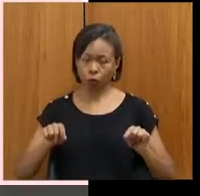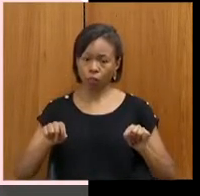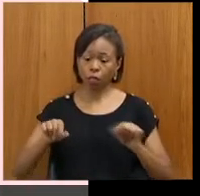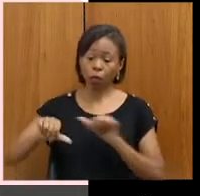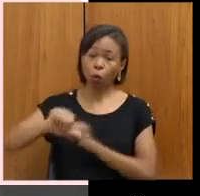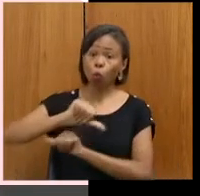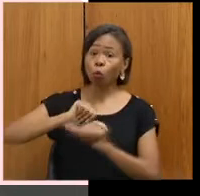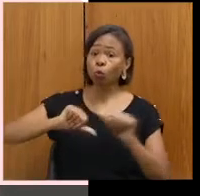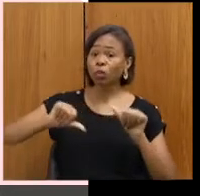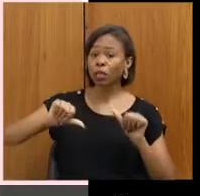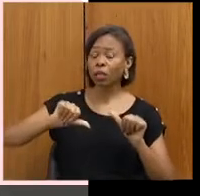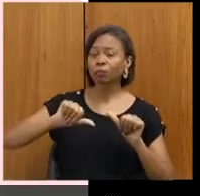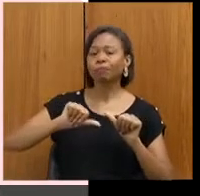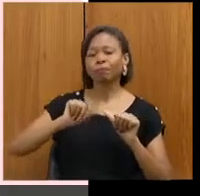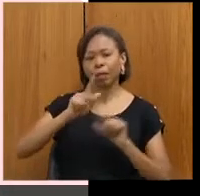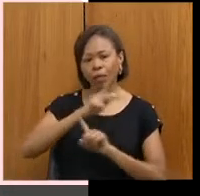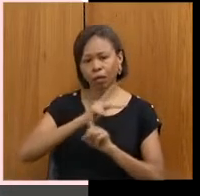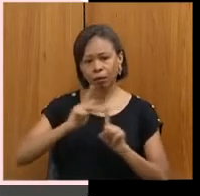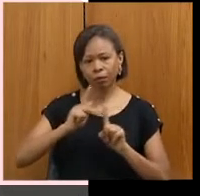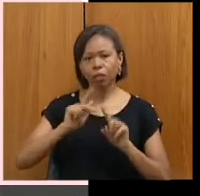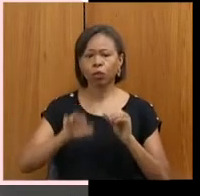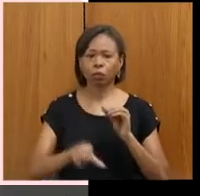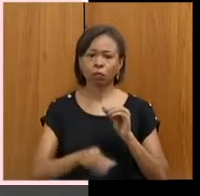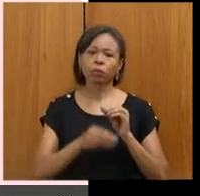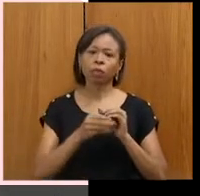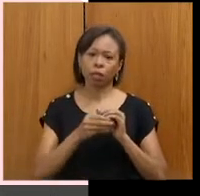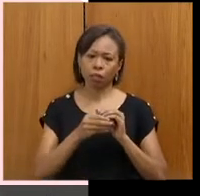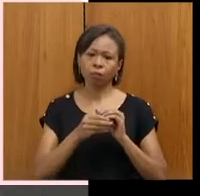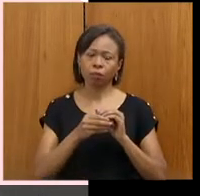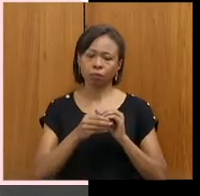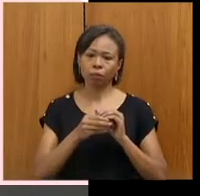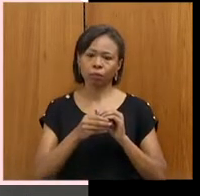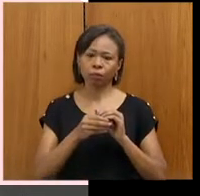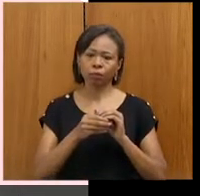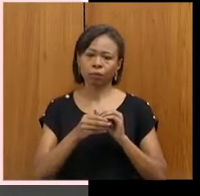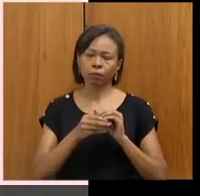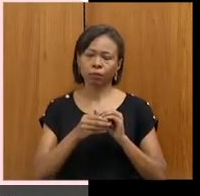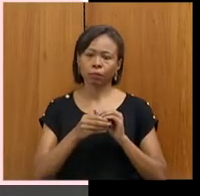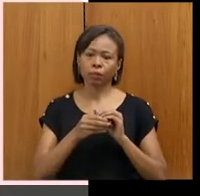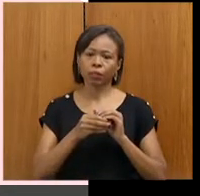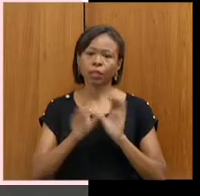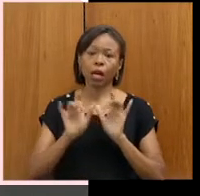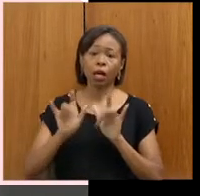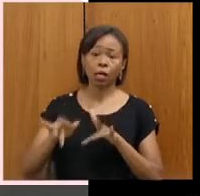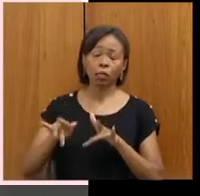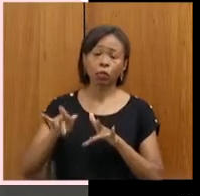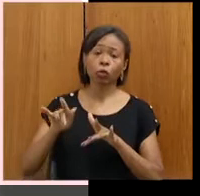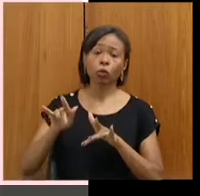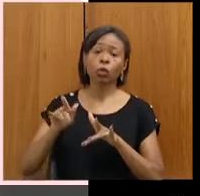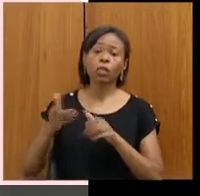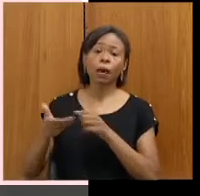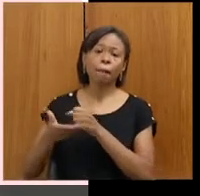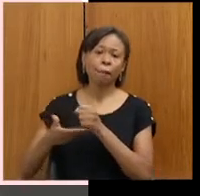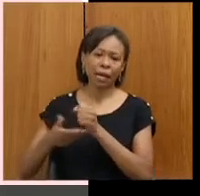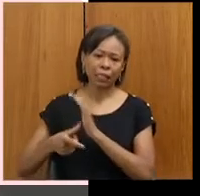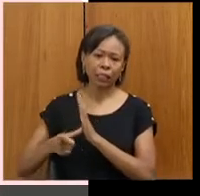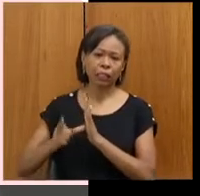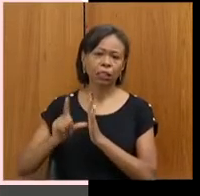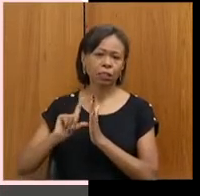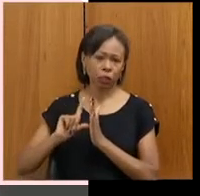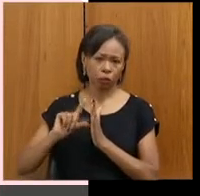para previdência complementar saindo do exercício base da Previdência base anterior